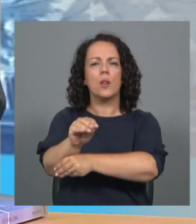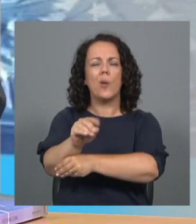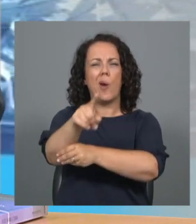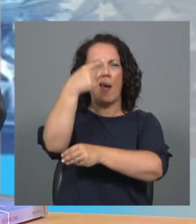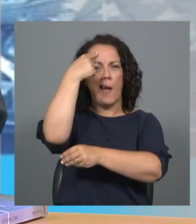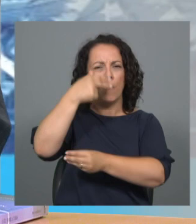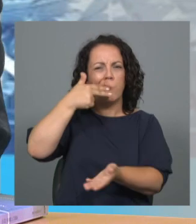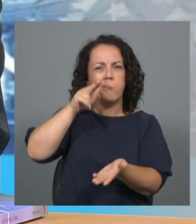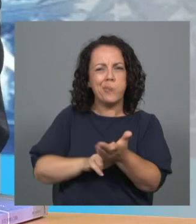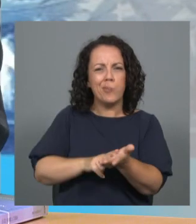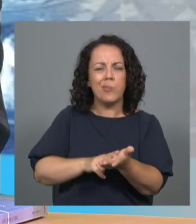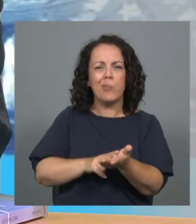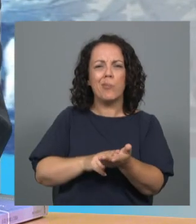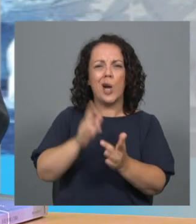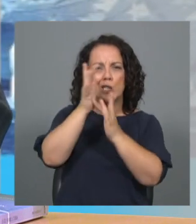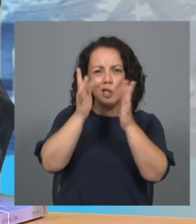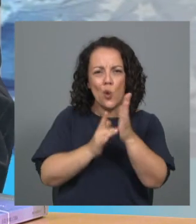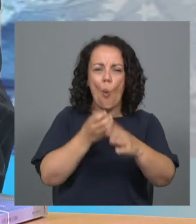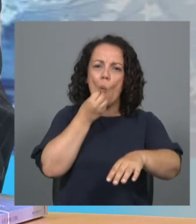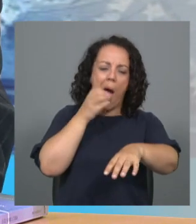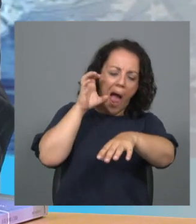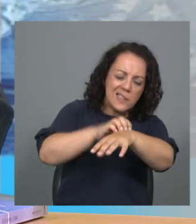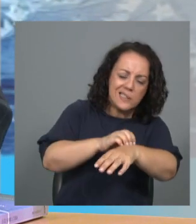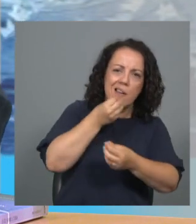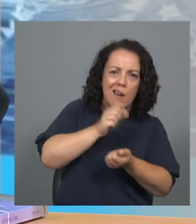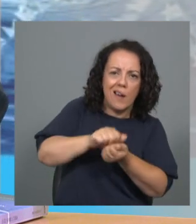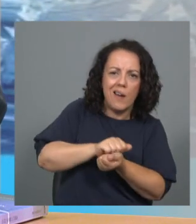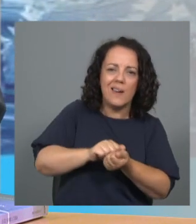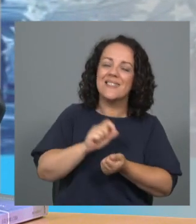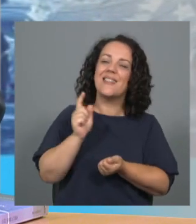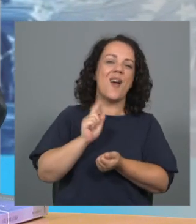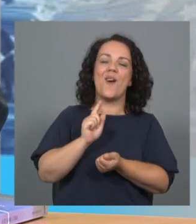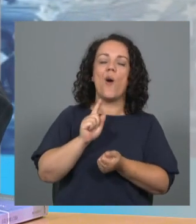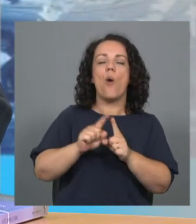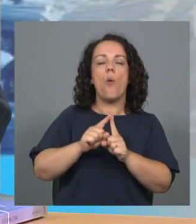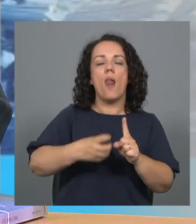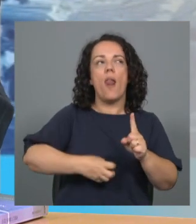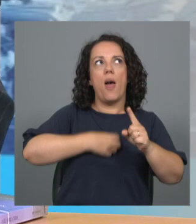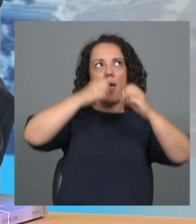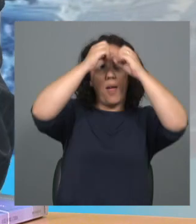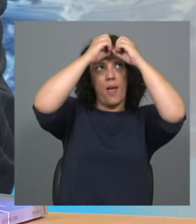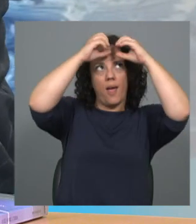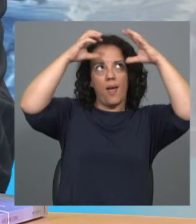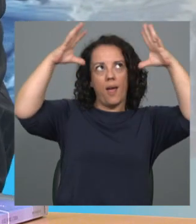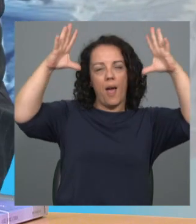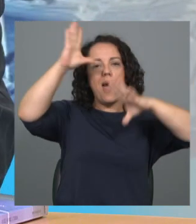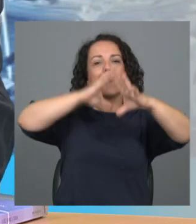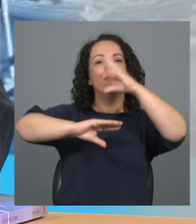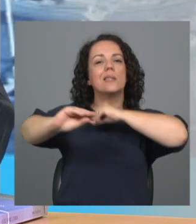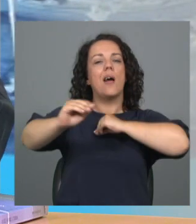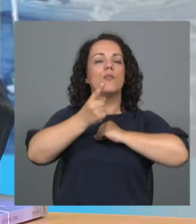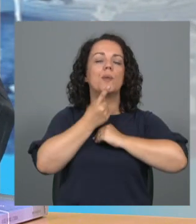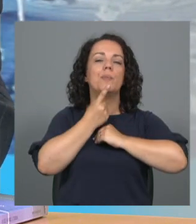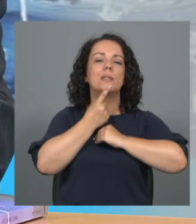linguagem fisicista. É uma linguagem profundamente, ricamente simbólica e que devemos depois interpretar